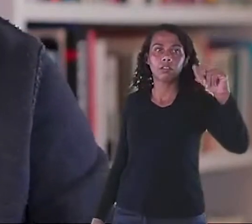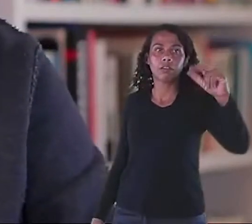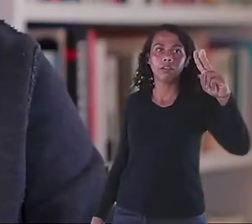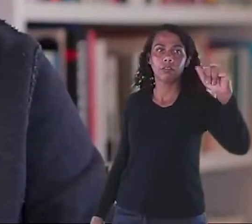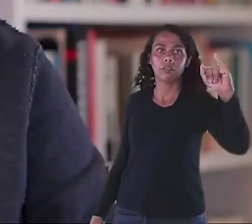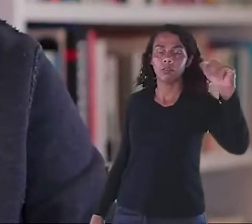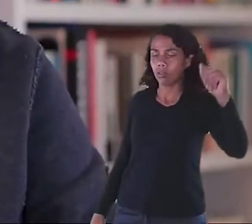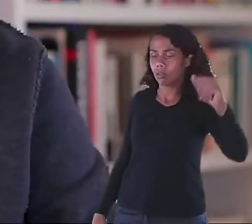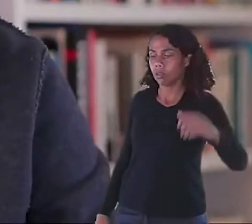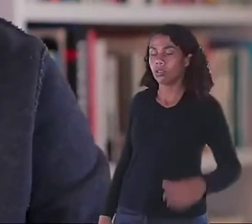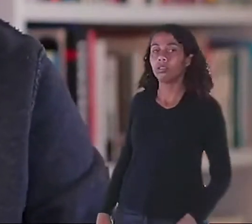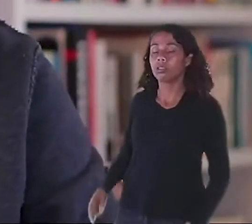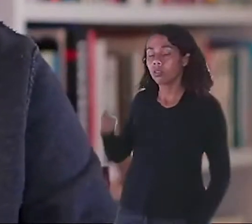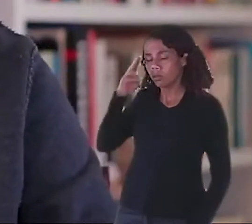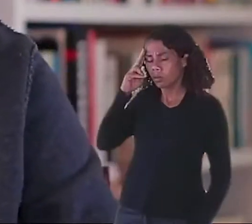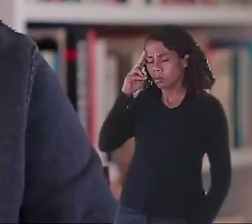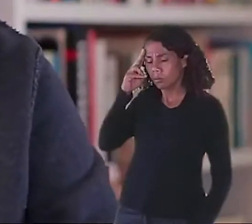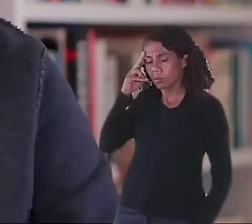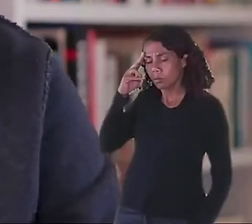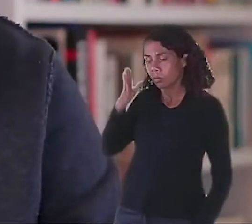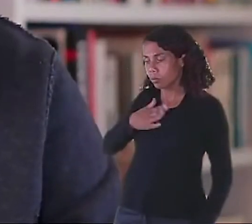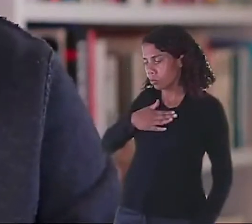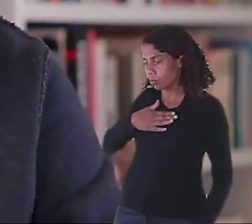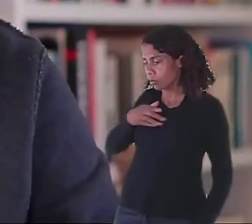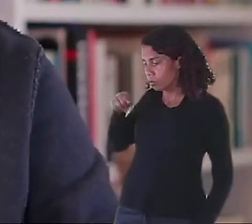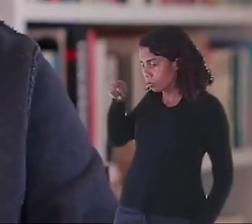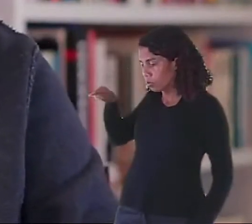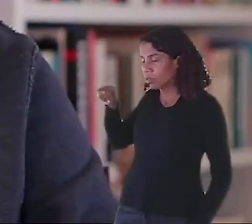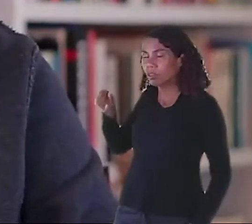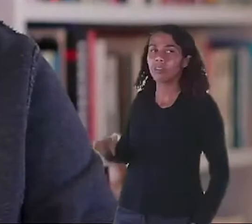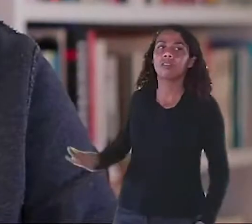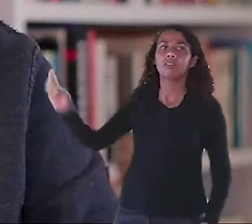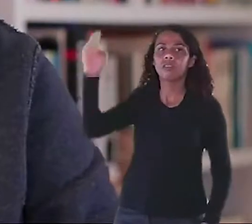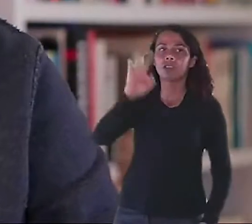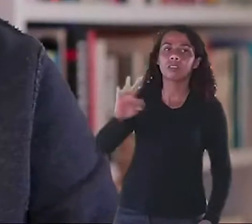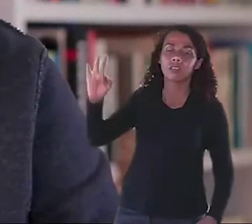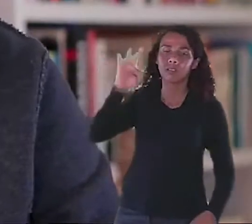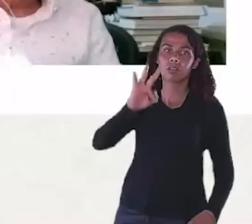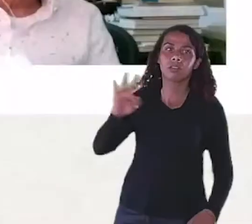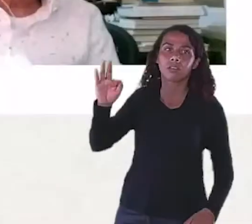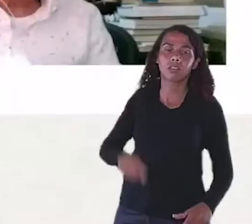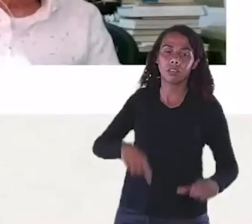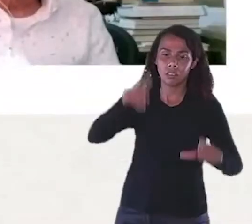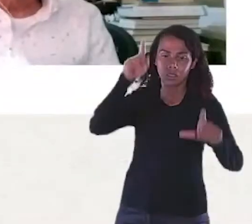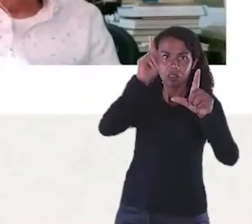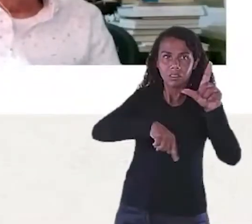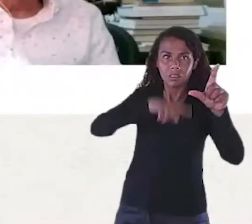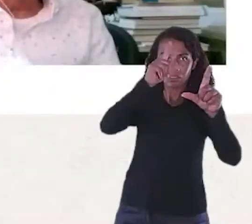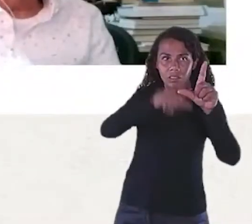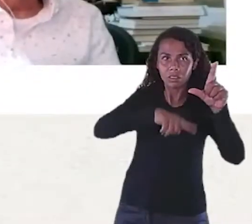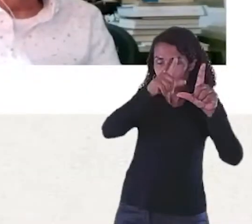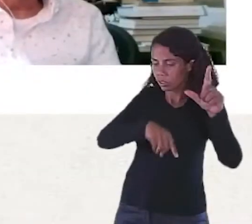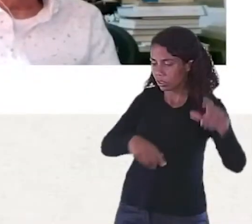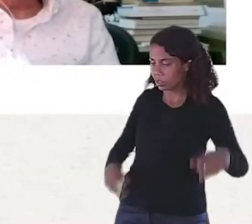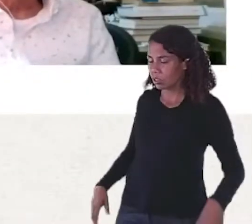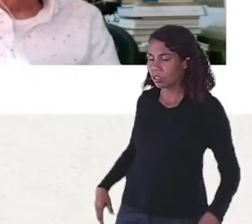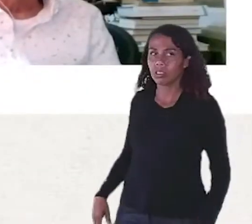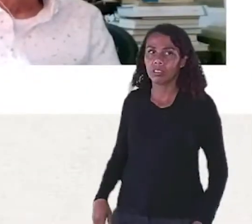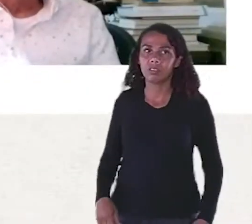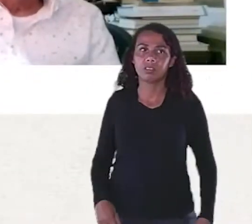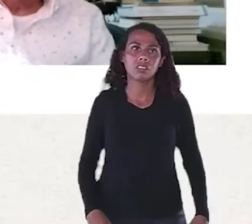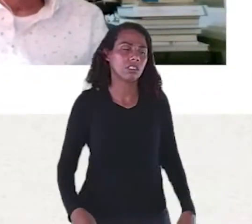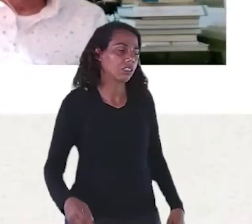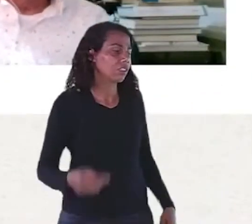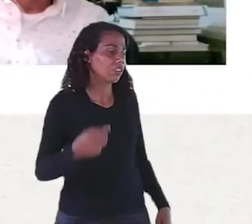Letras, mas ele prefere a Academia Perdisiana de Litros. Prefiro a Academia